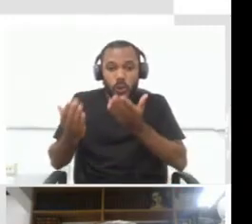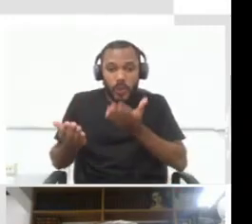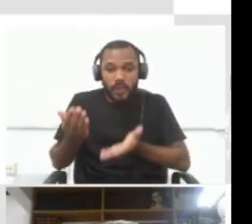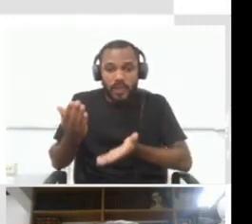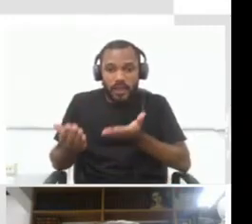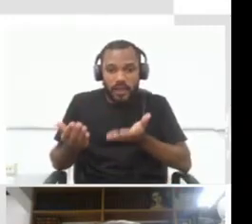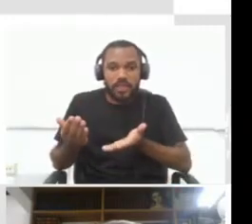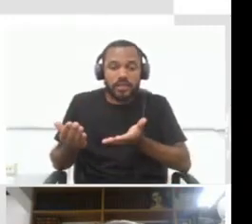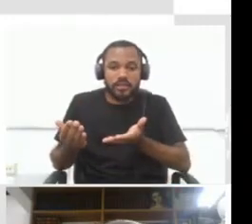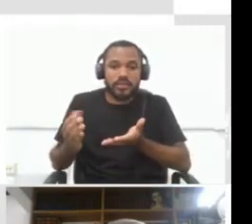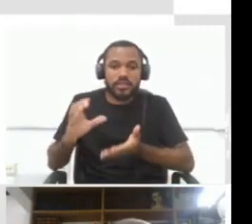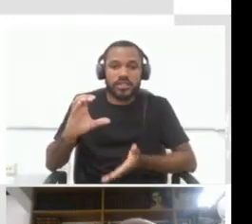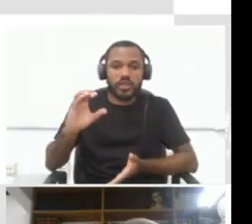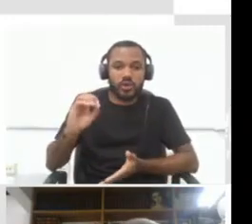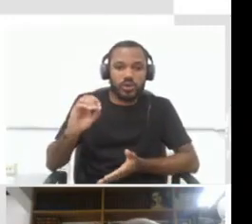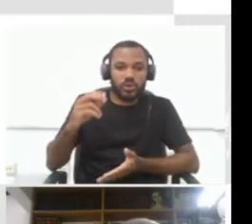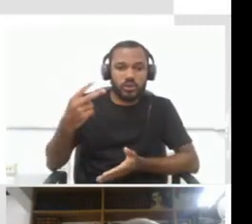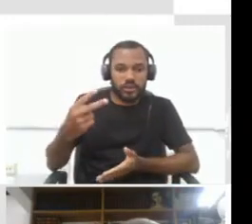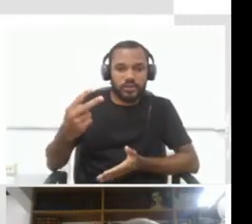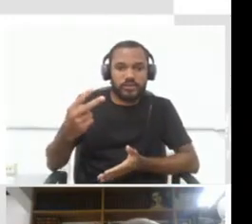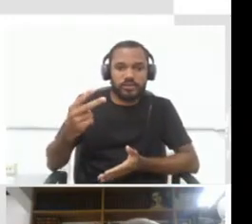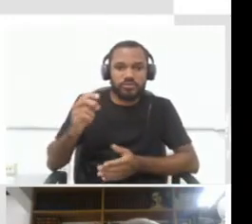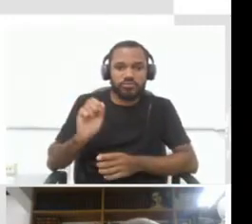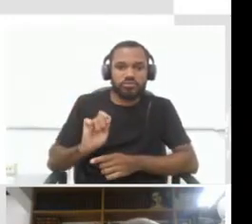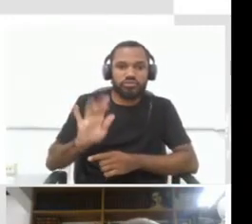termos de emissões,